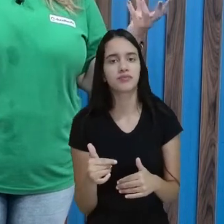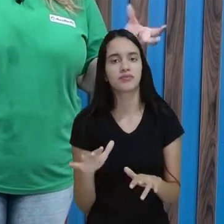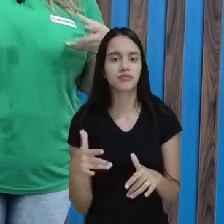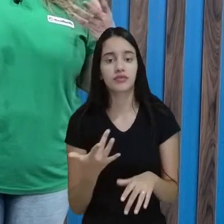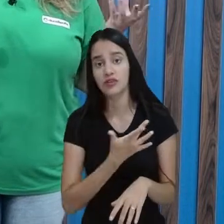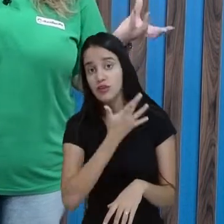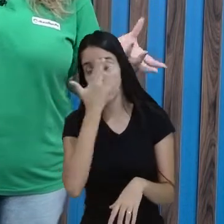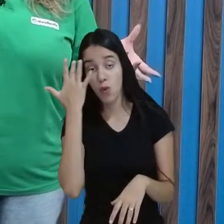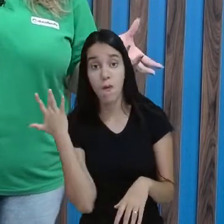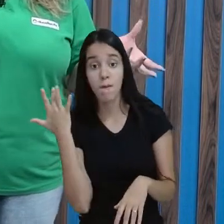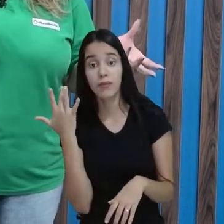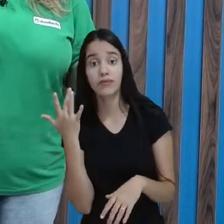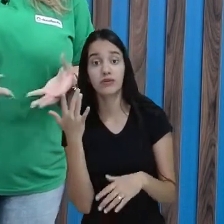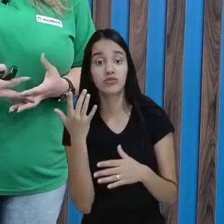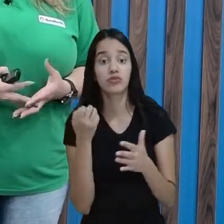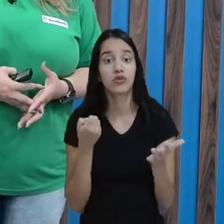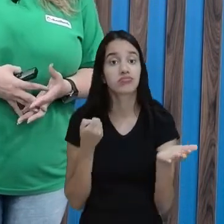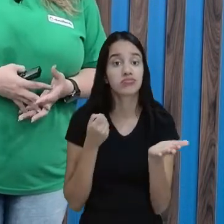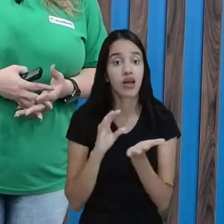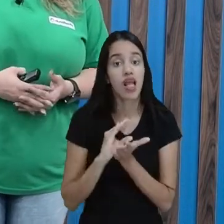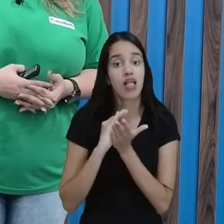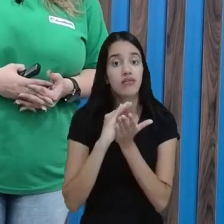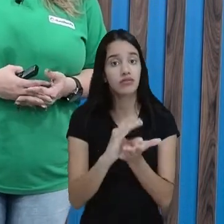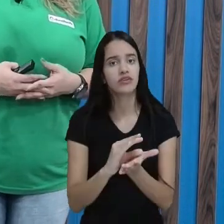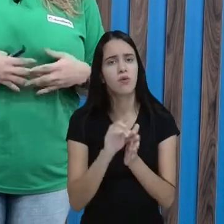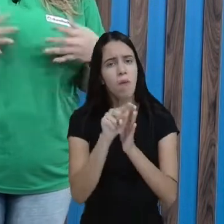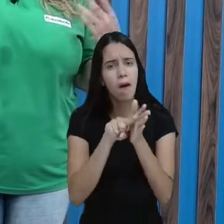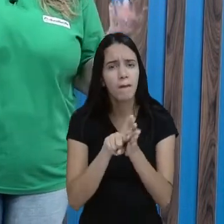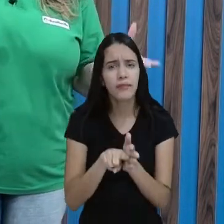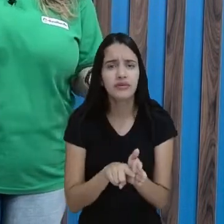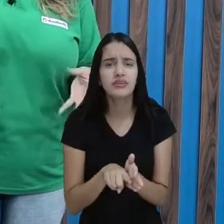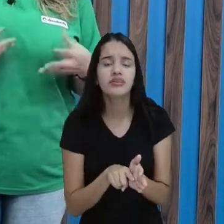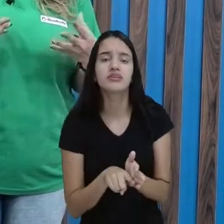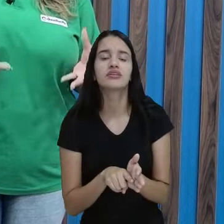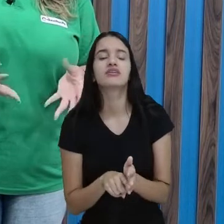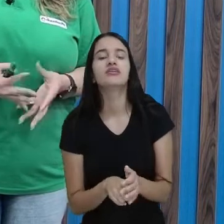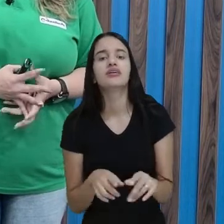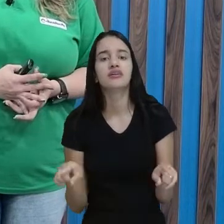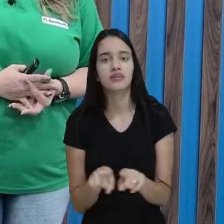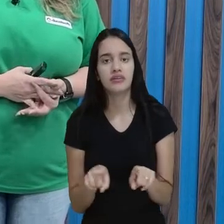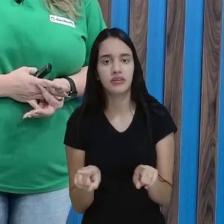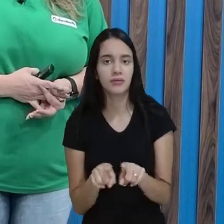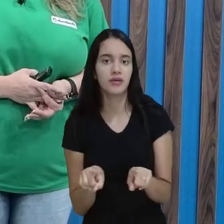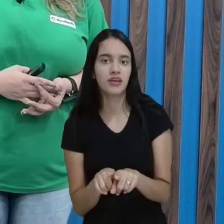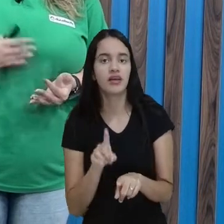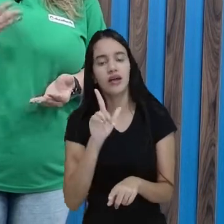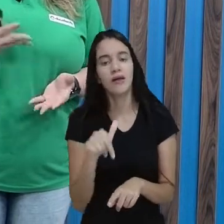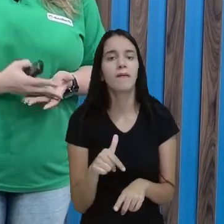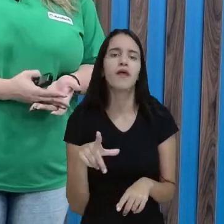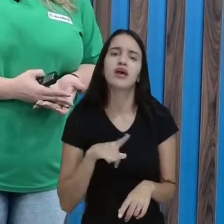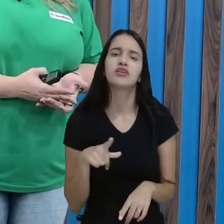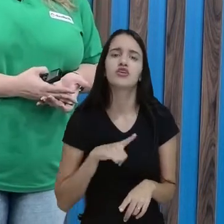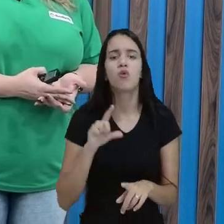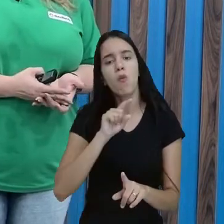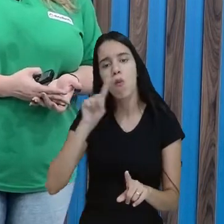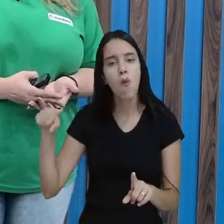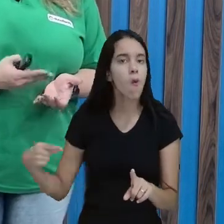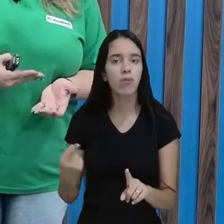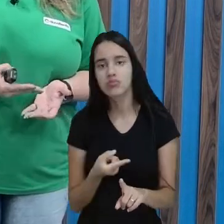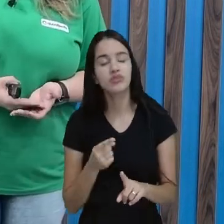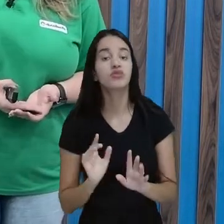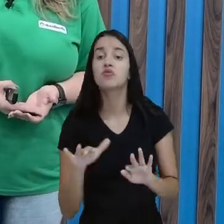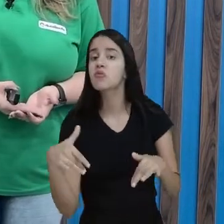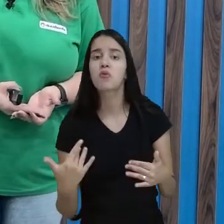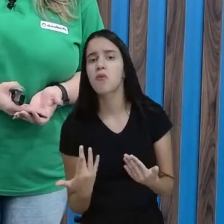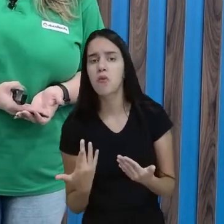alguém for patrocinar uma pesquisa dessa, né, contratar pesquisadores para poder, né, eles têm um objetivo aí. Qual